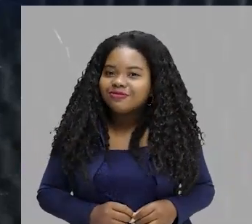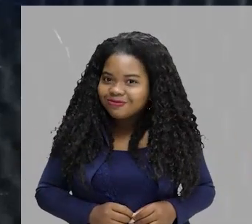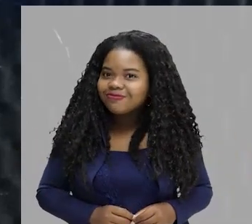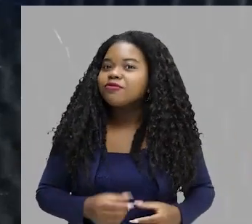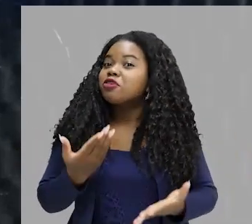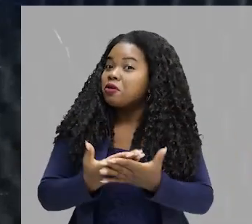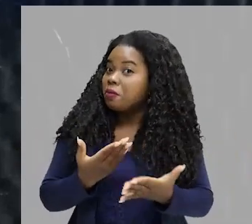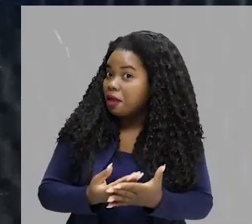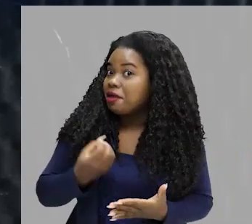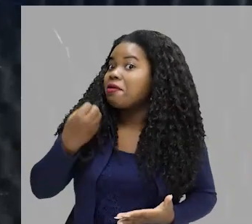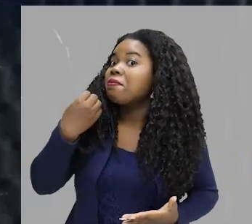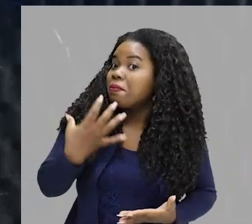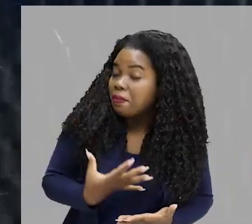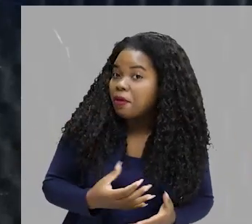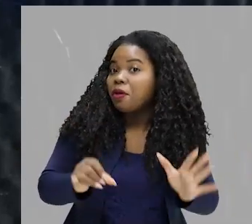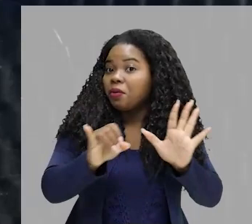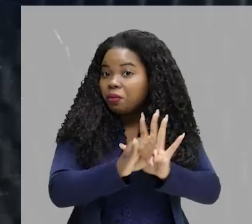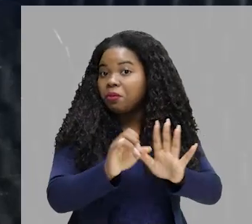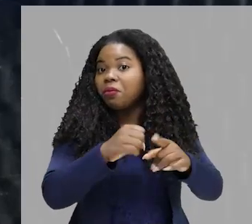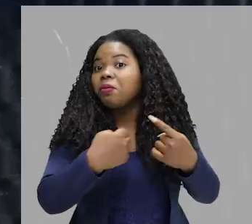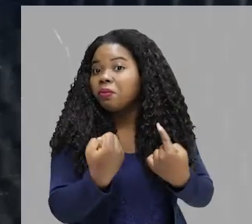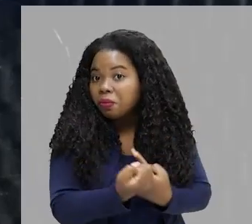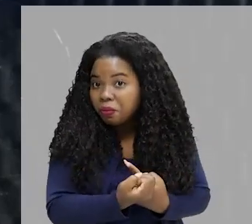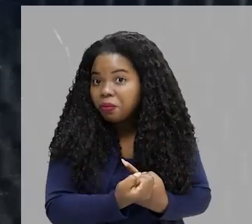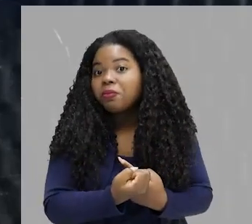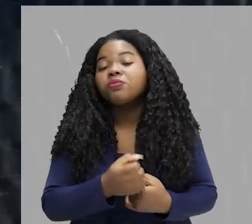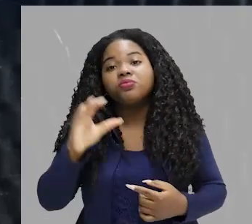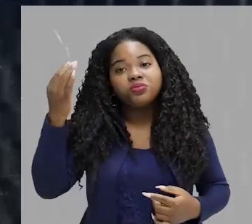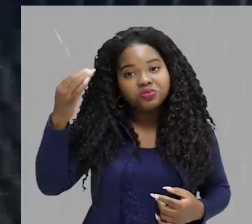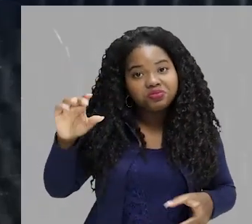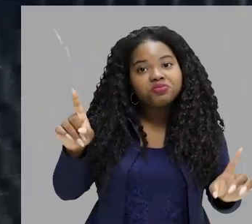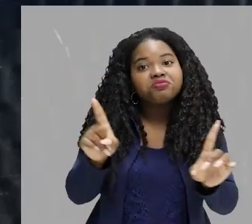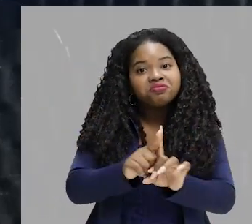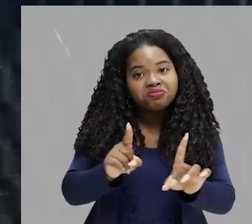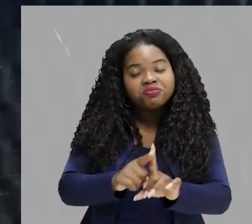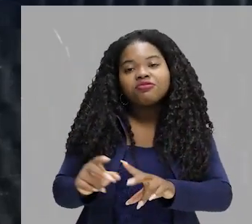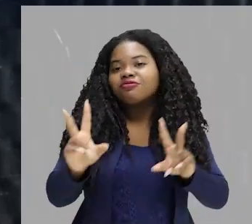Uma aula muito bacana que é sobre identidade social e identidade cultural,